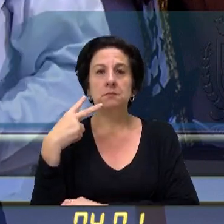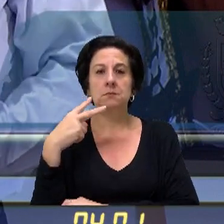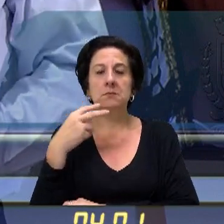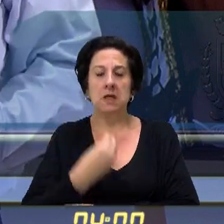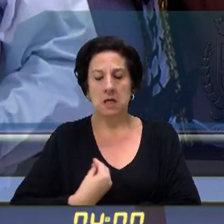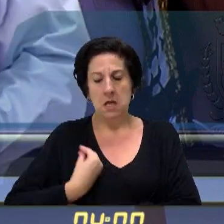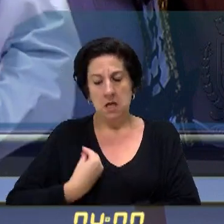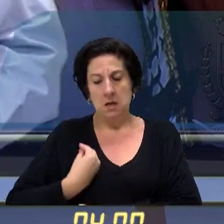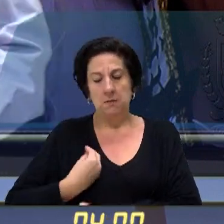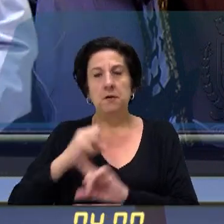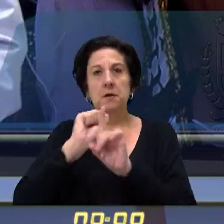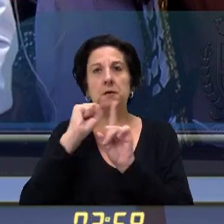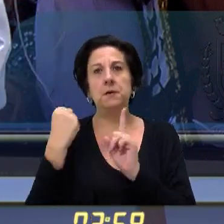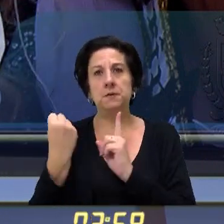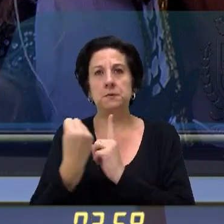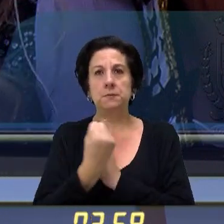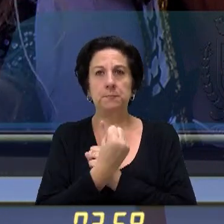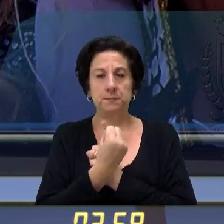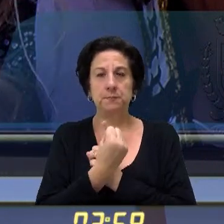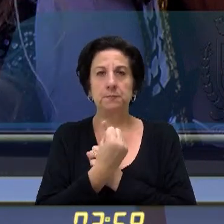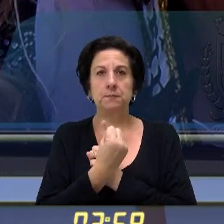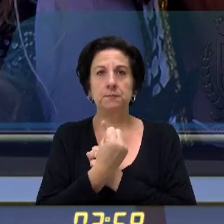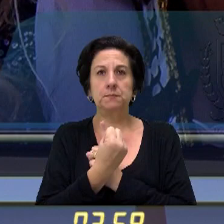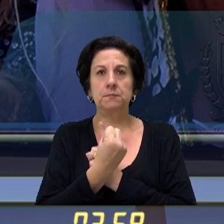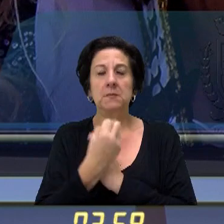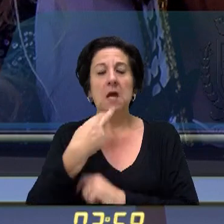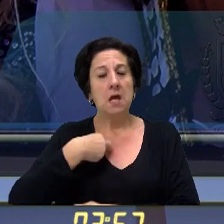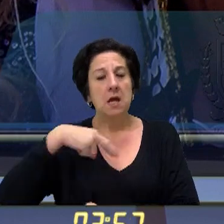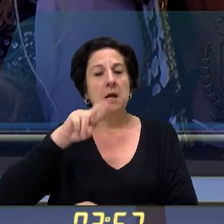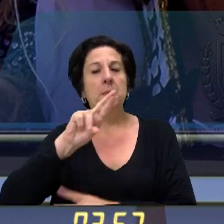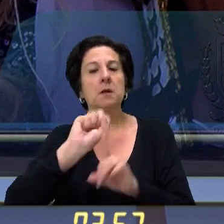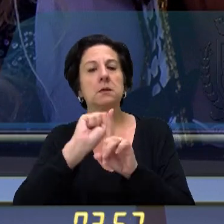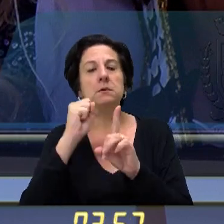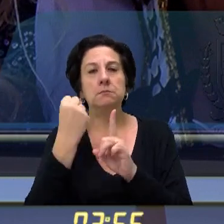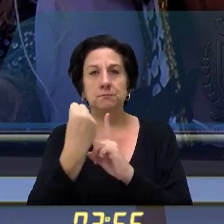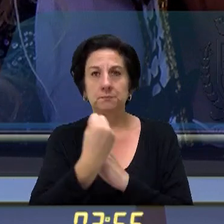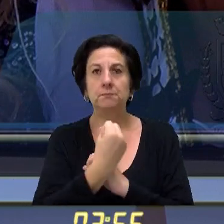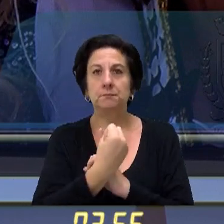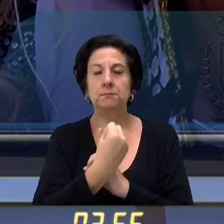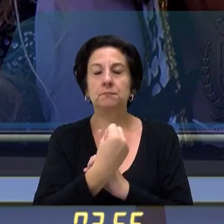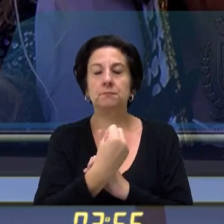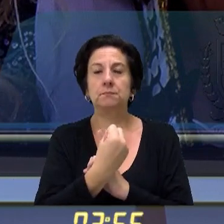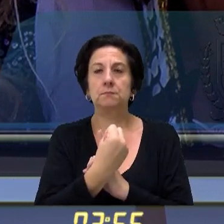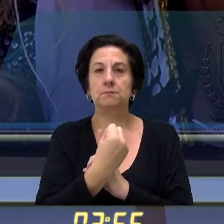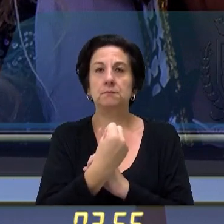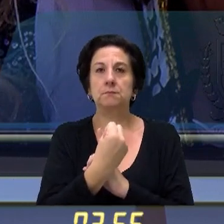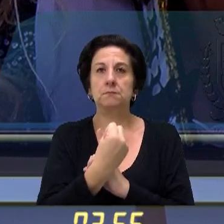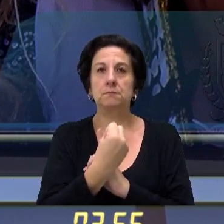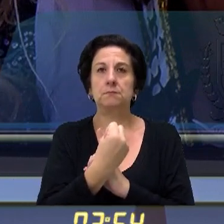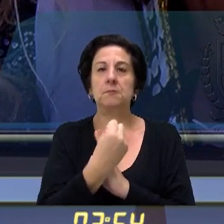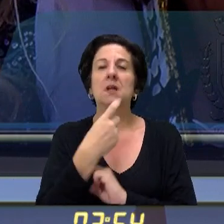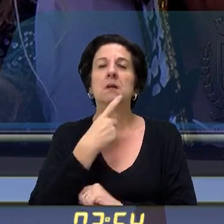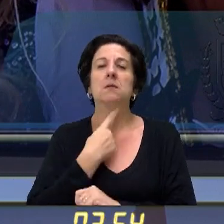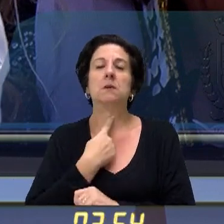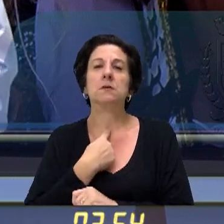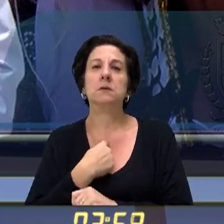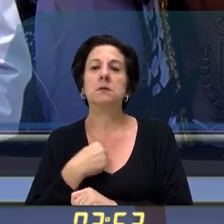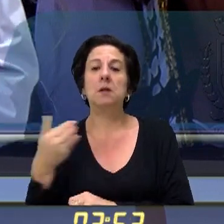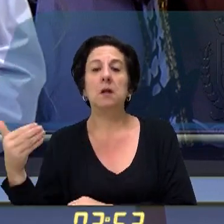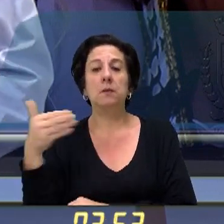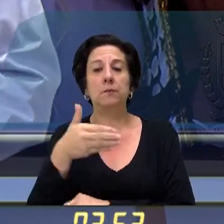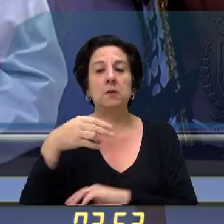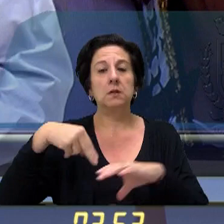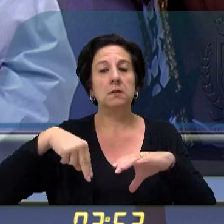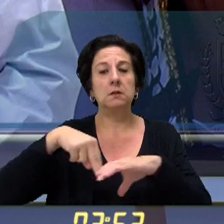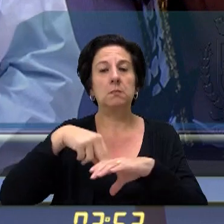a gente vive numa sociedade, e a gente representa essa sociedade, a gente gostaria de vir aqui